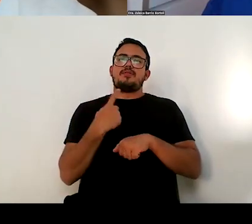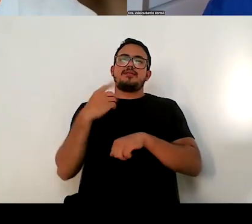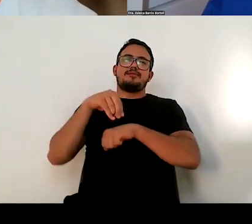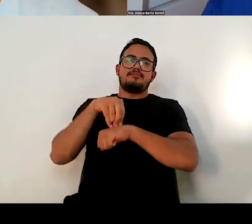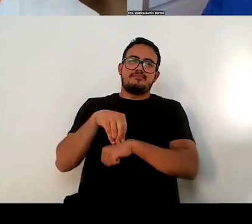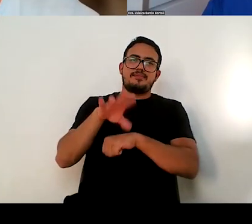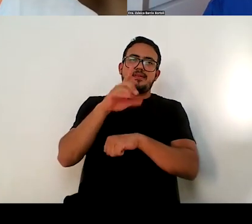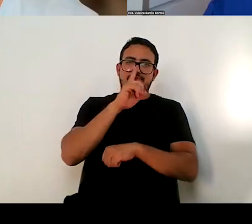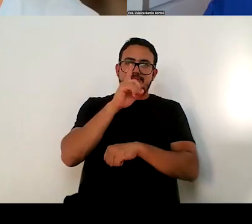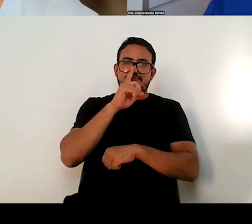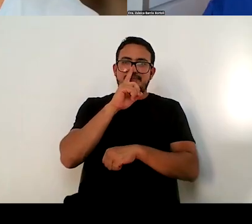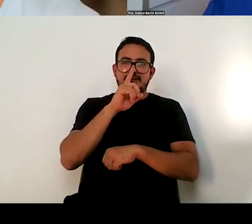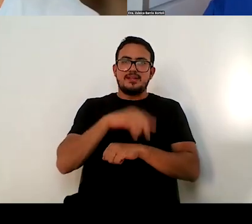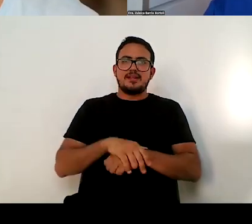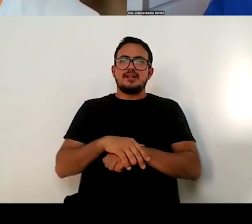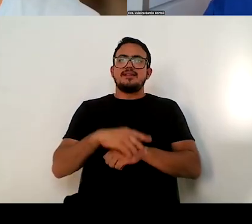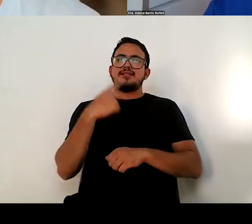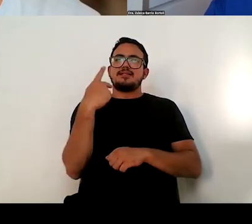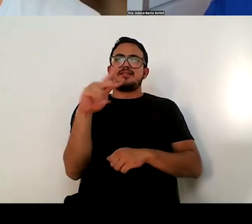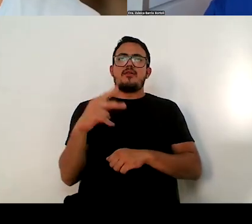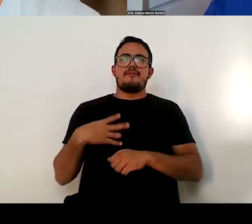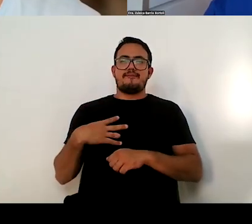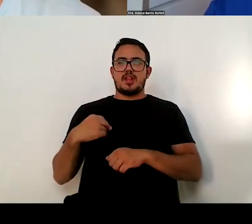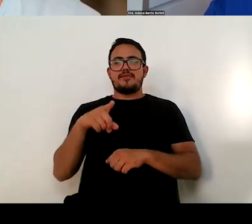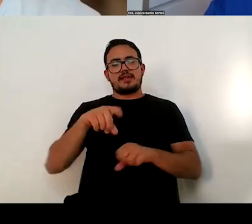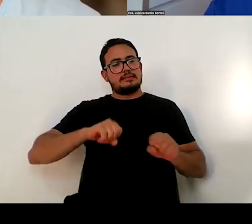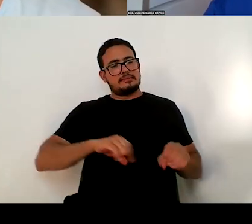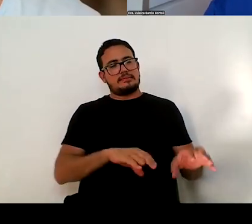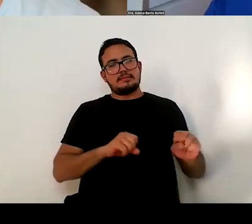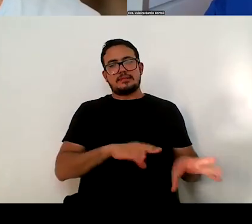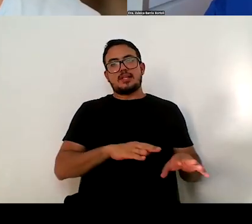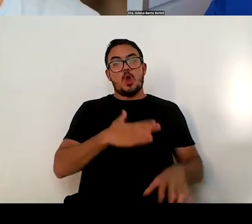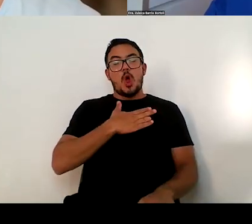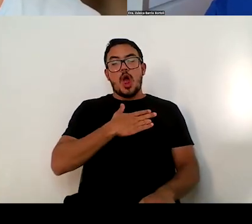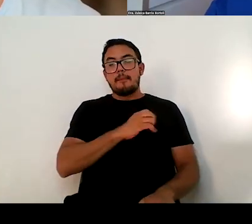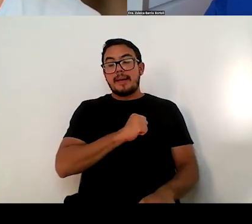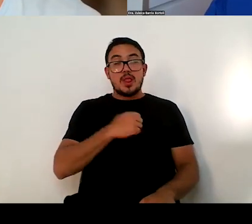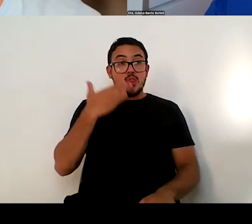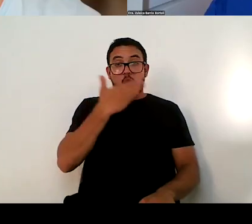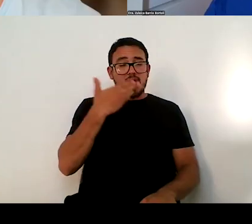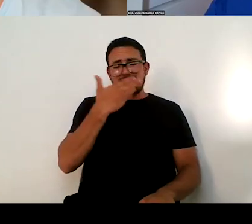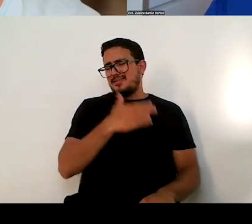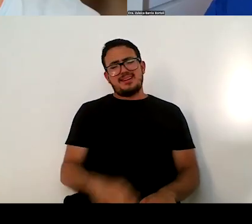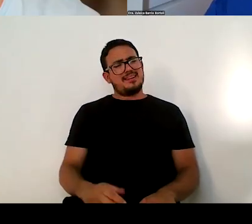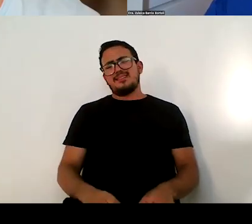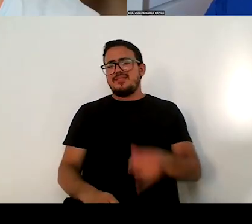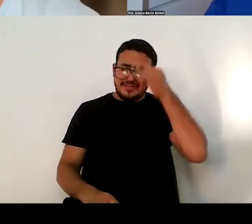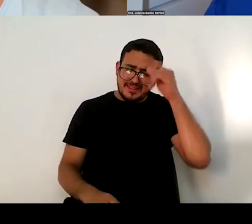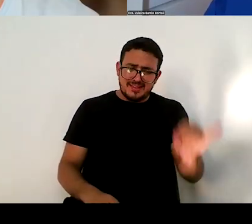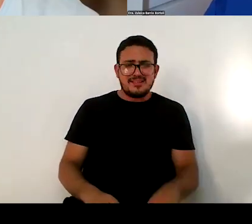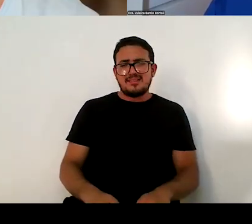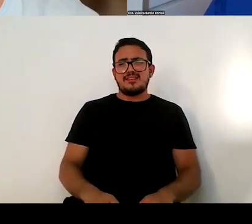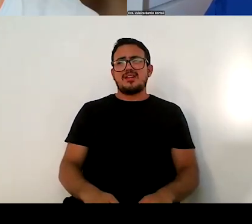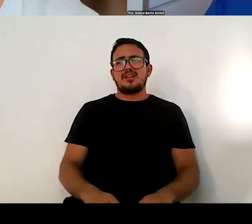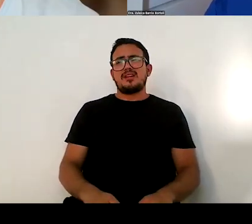alimentos muito doces, tá? Porque o paladar a gente cria desde a infância. Então, não dá suco adoçado, não dá açúcar, porque a criança vai se